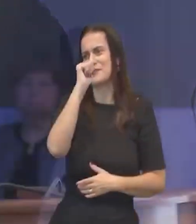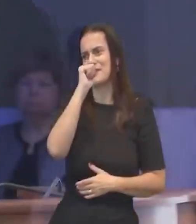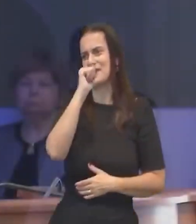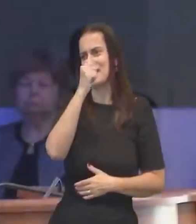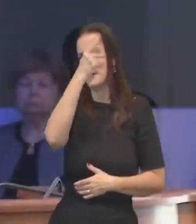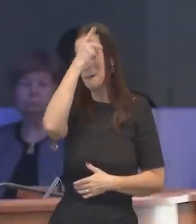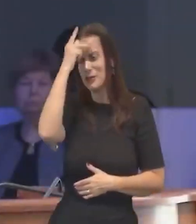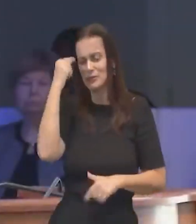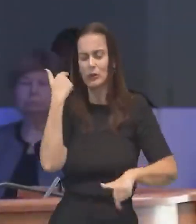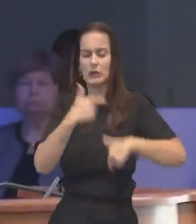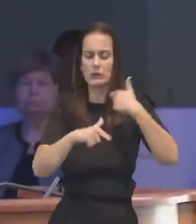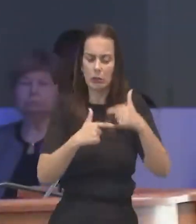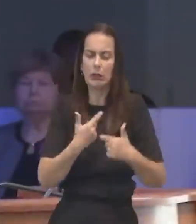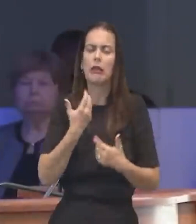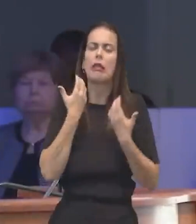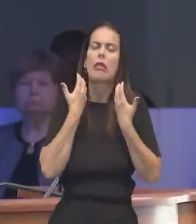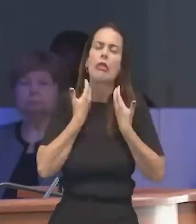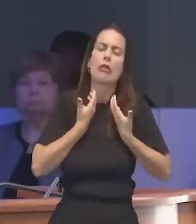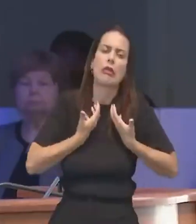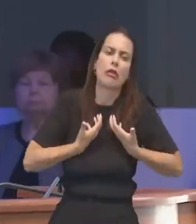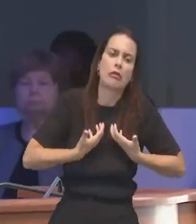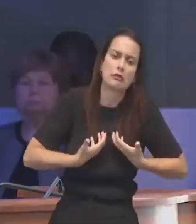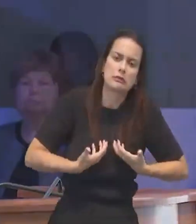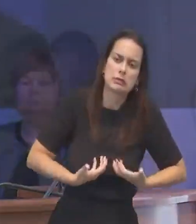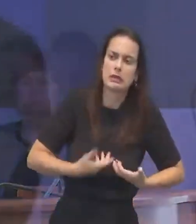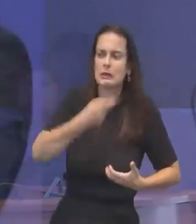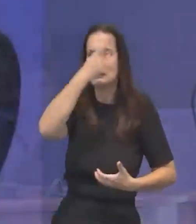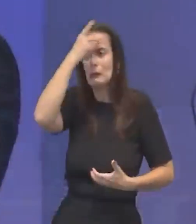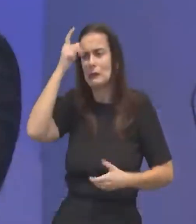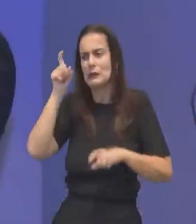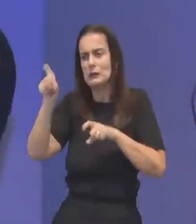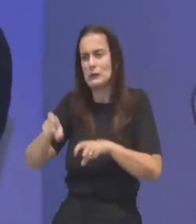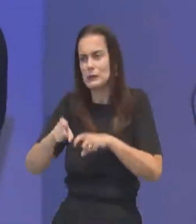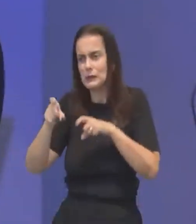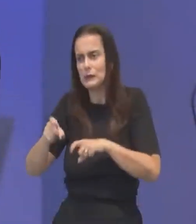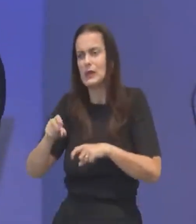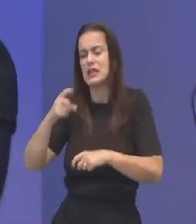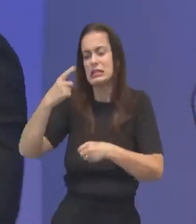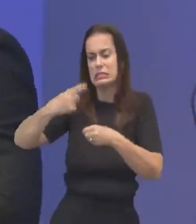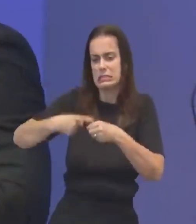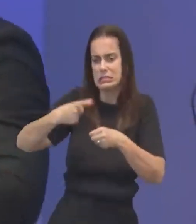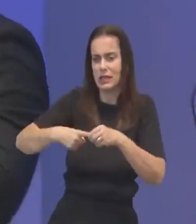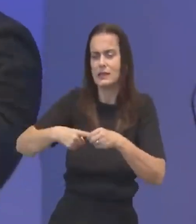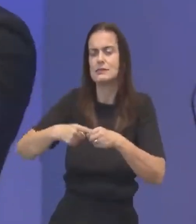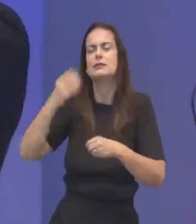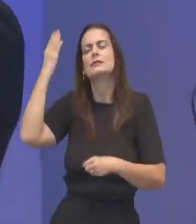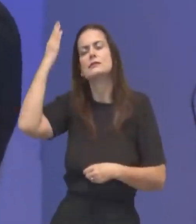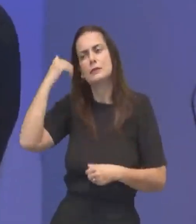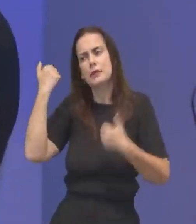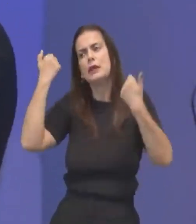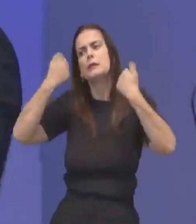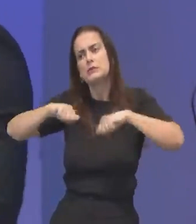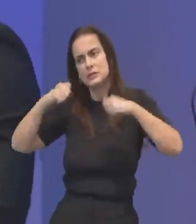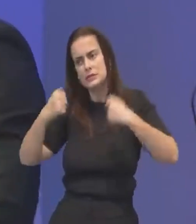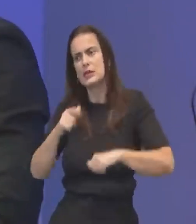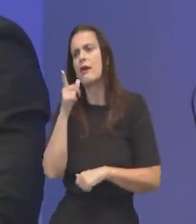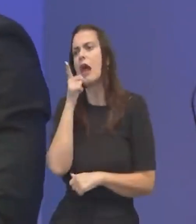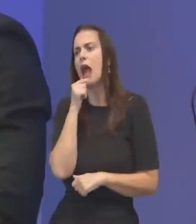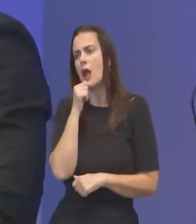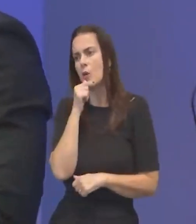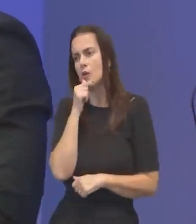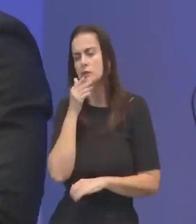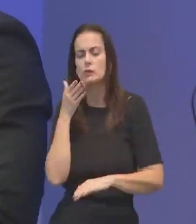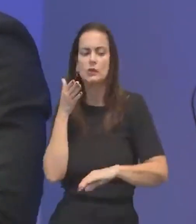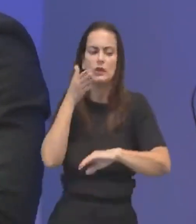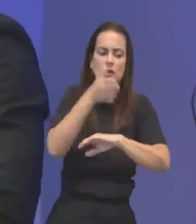os trabalhadores do campo, as pessoas da cidade, reconhecendo a necessidade de água, iam até aquele poço.